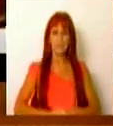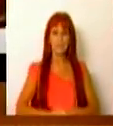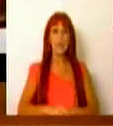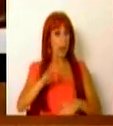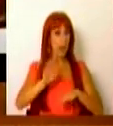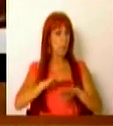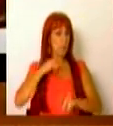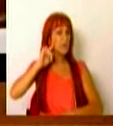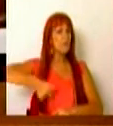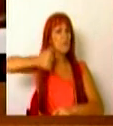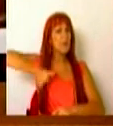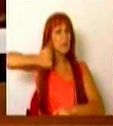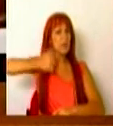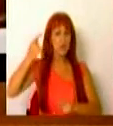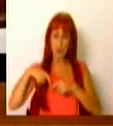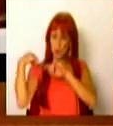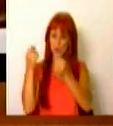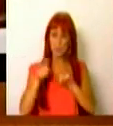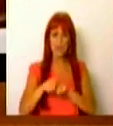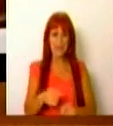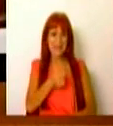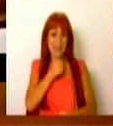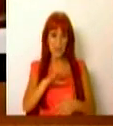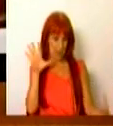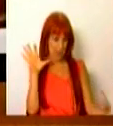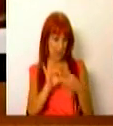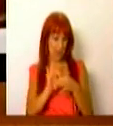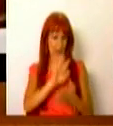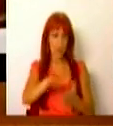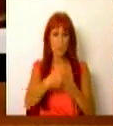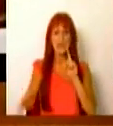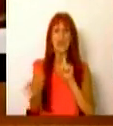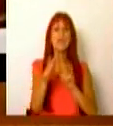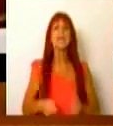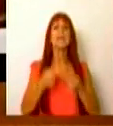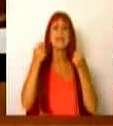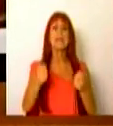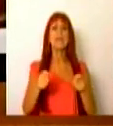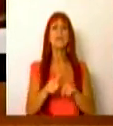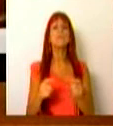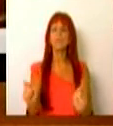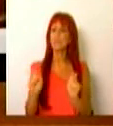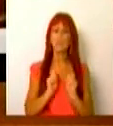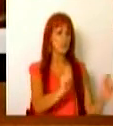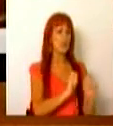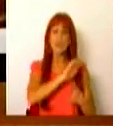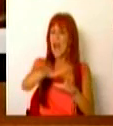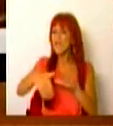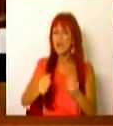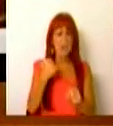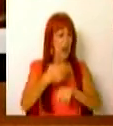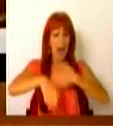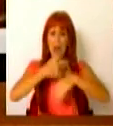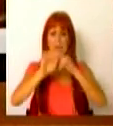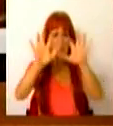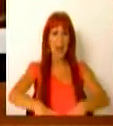E é por isso fundamental que o debate e as decisões relacionadas com o Programa Nacional de Investimentos recebam o envolvimento ativo